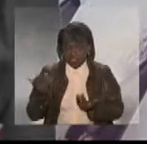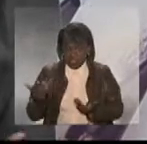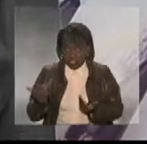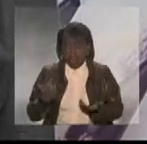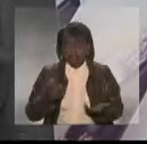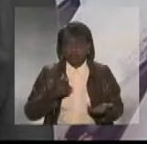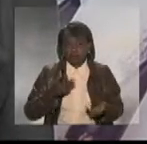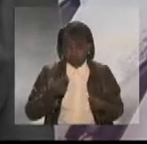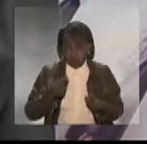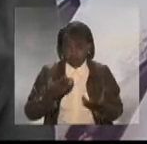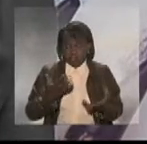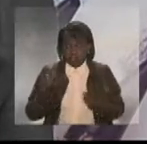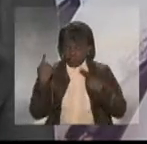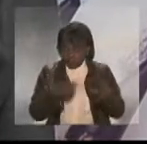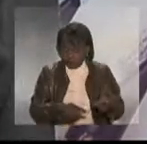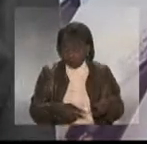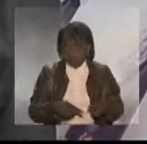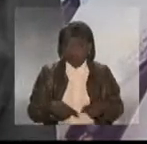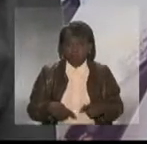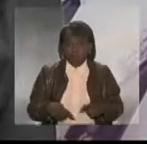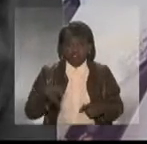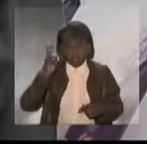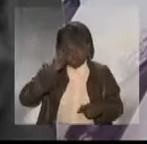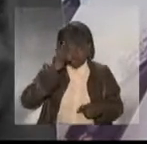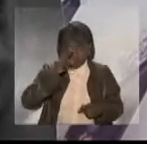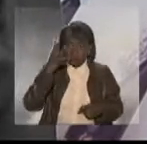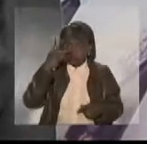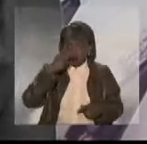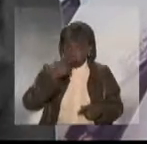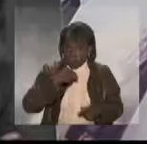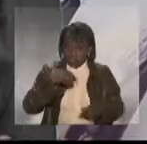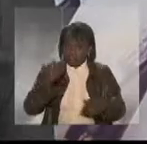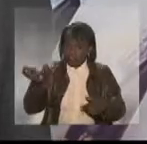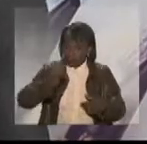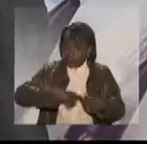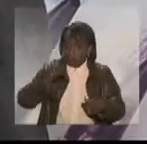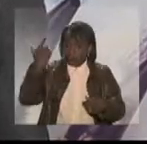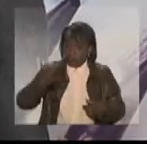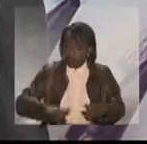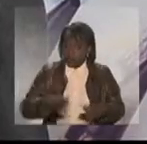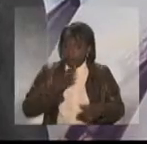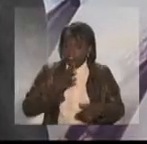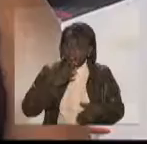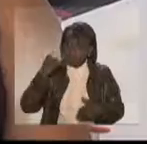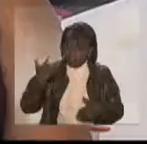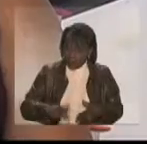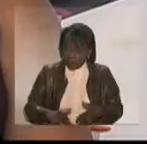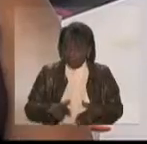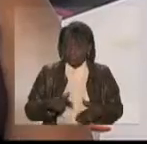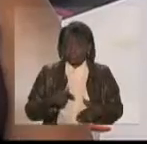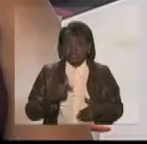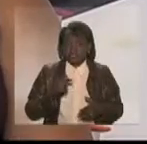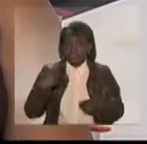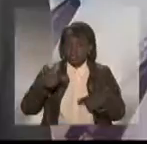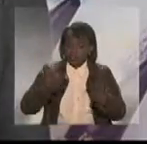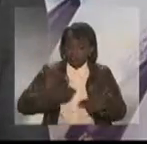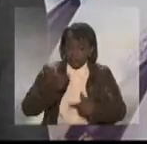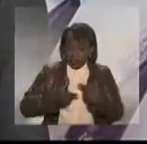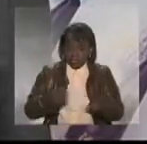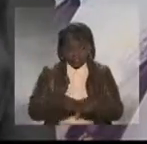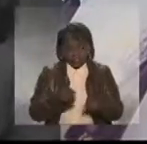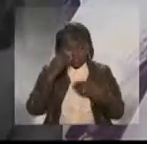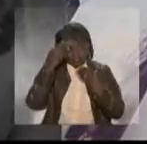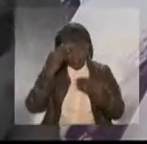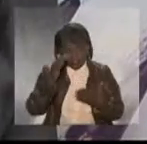familiares, né, de adolescentes, enfim. Então, assim, é uma história muito bonita. Eu quero que você volte mais vezes aqui. Certo, quero te conhecer mais, quero conhecer mais o seu